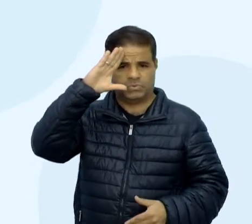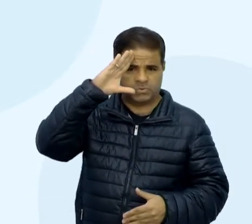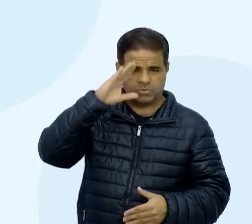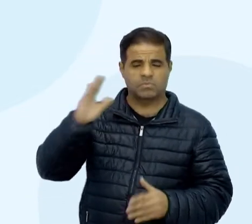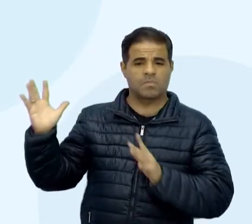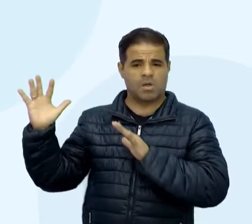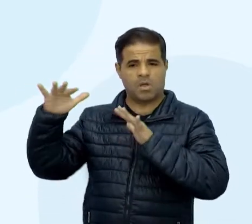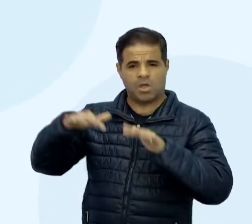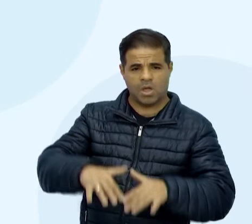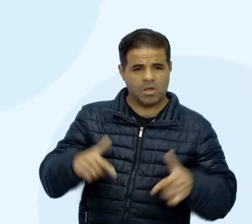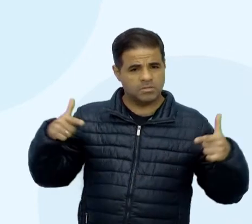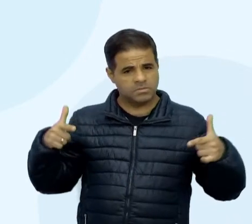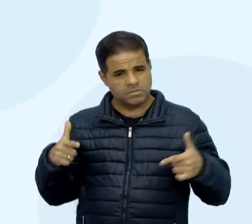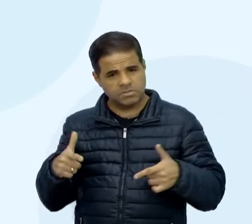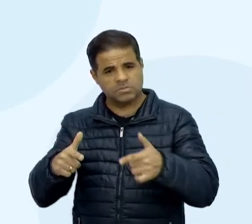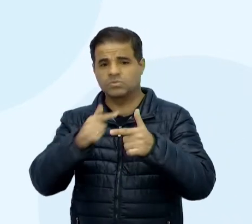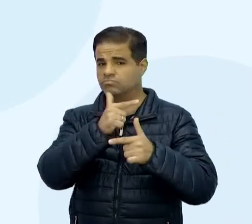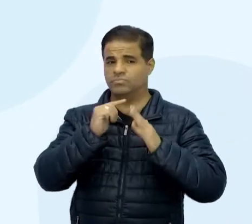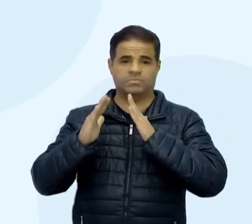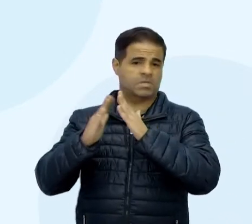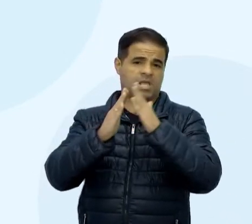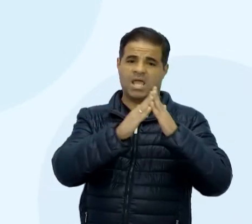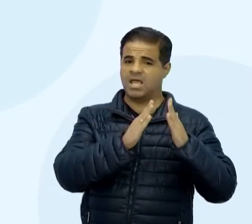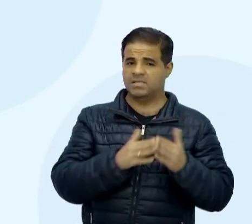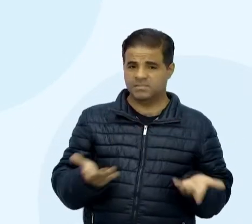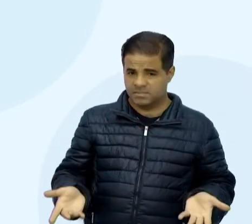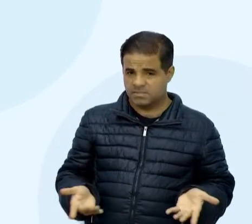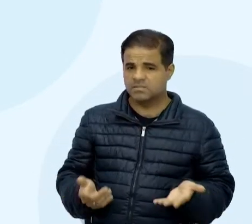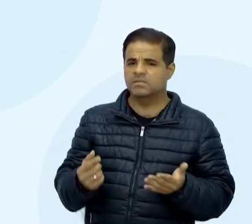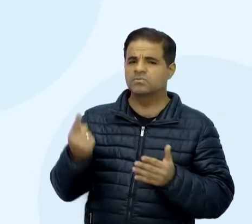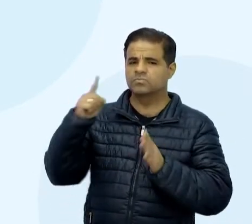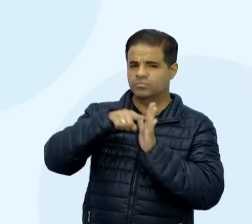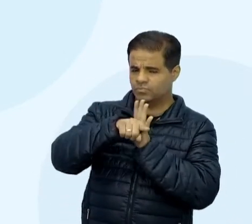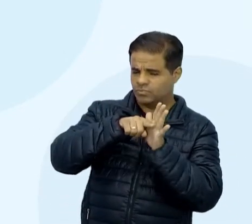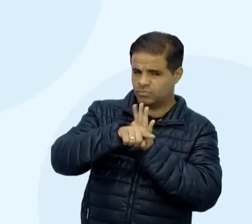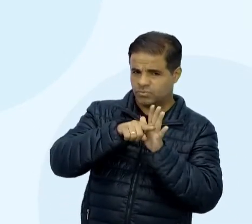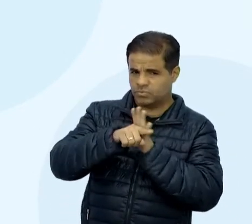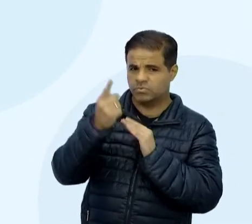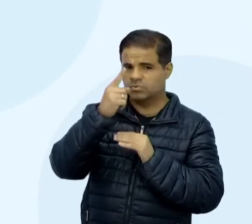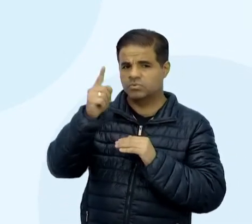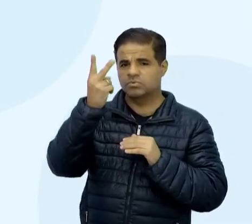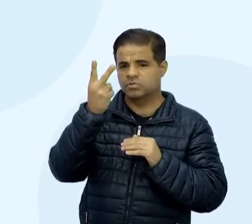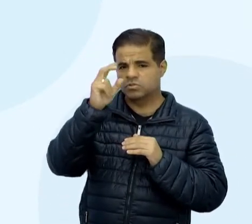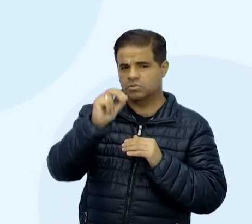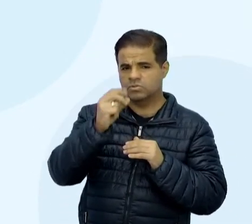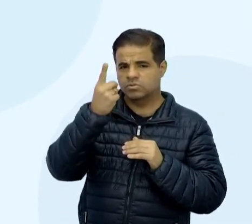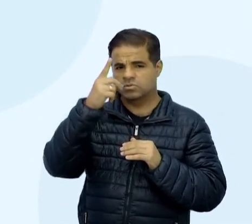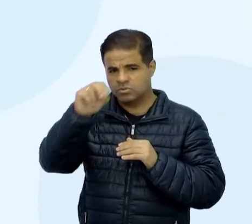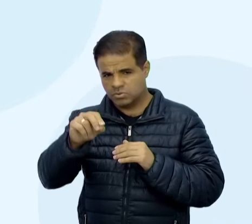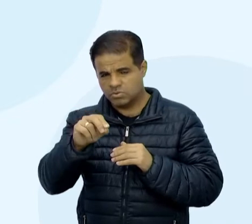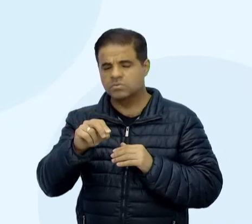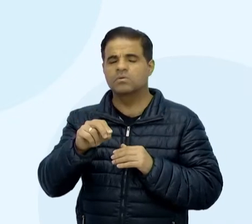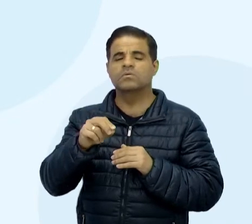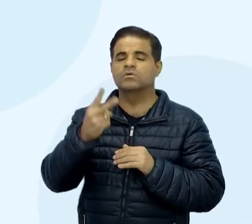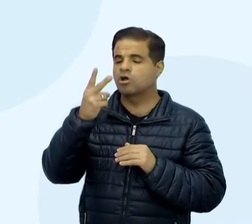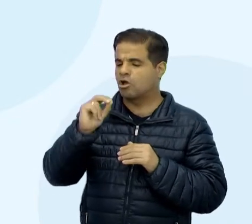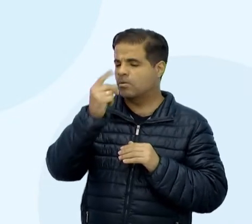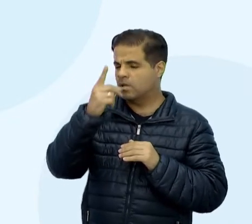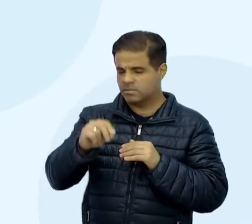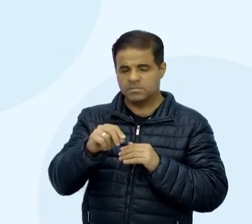que vieram da guerra e que não tinham onde morar. De acordo com o último censo do IBGE, que foi o censo